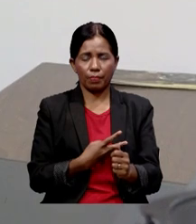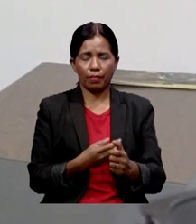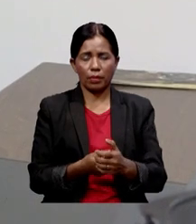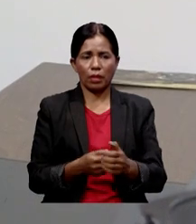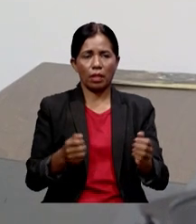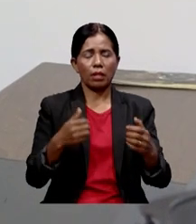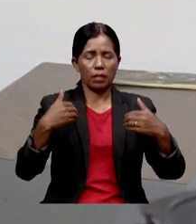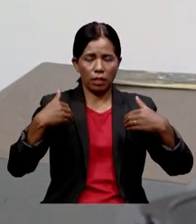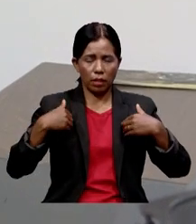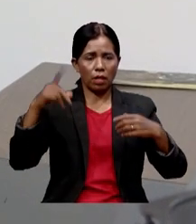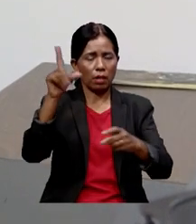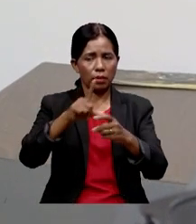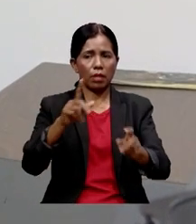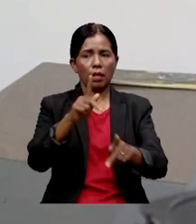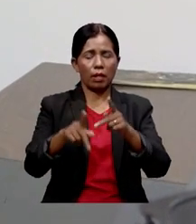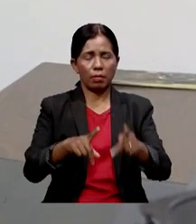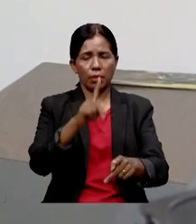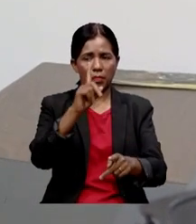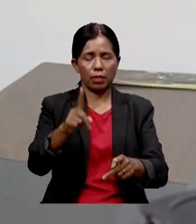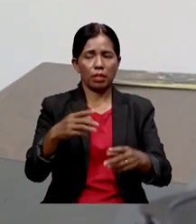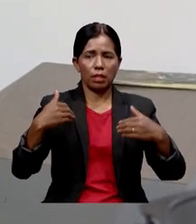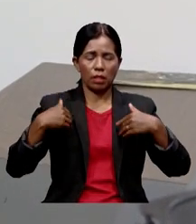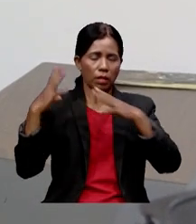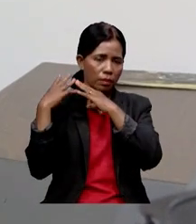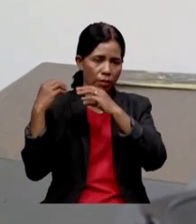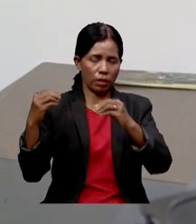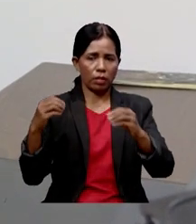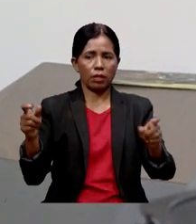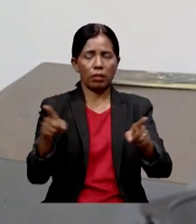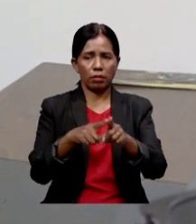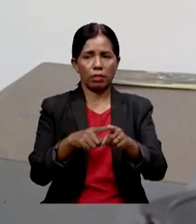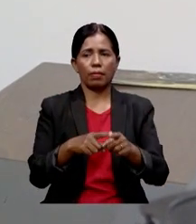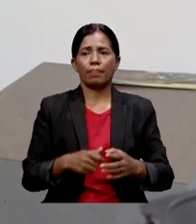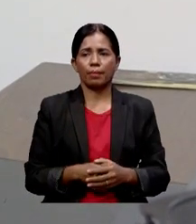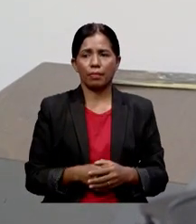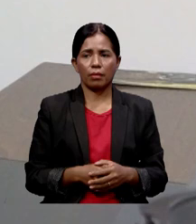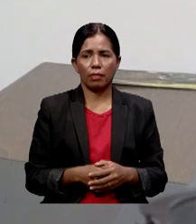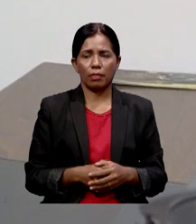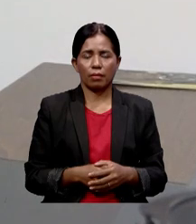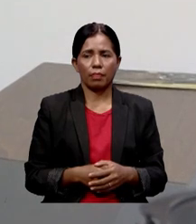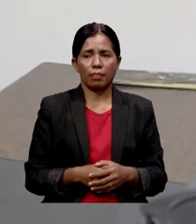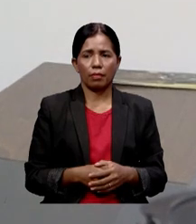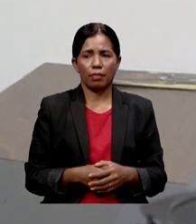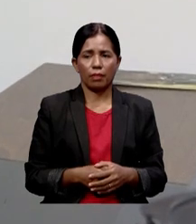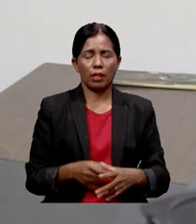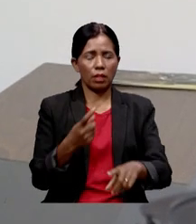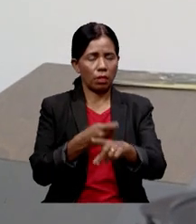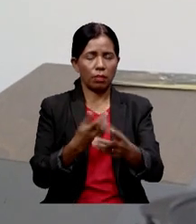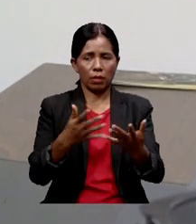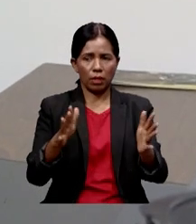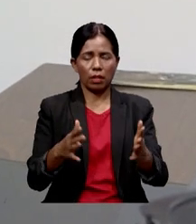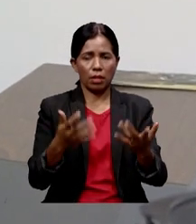atu há muito laboratório, né? É uma mesa experiência sozi nas suas vizinhos, né bem, de momento lá ia